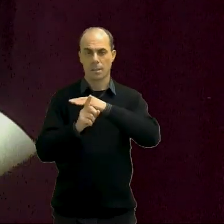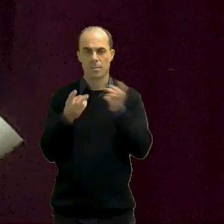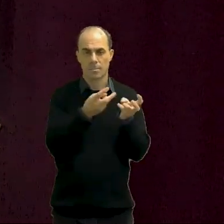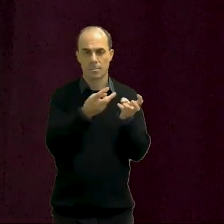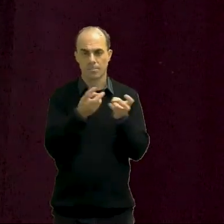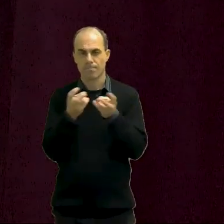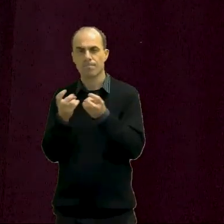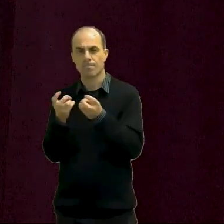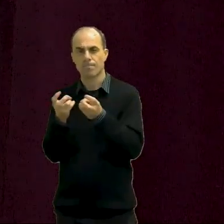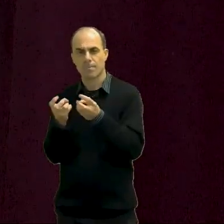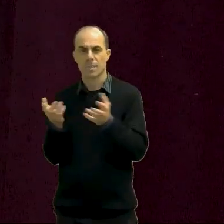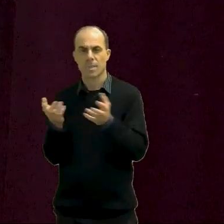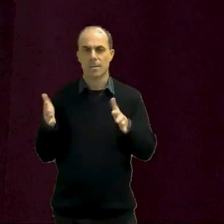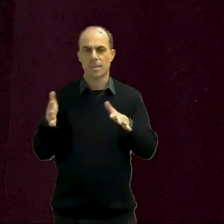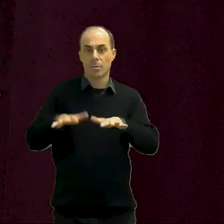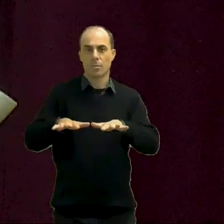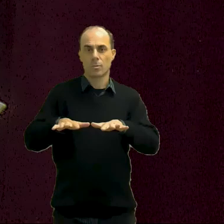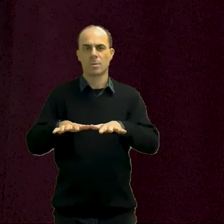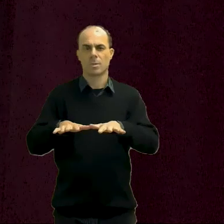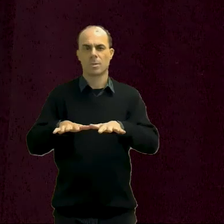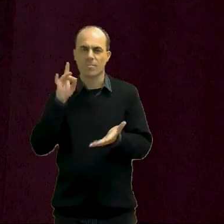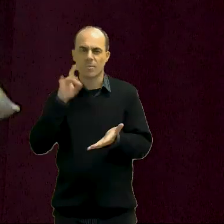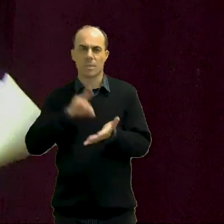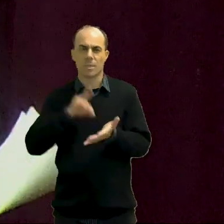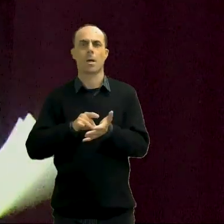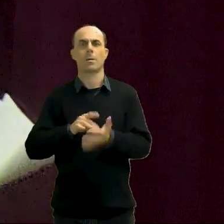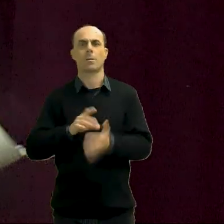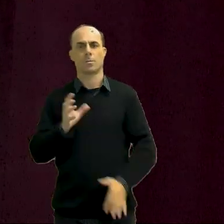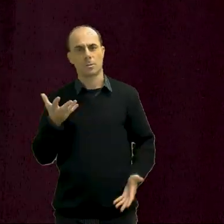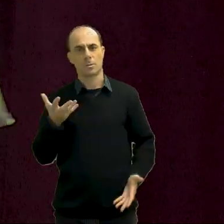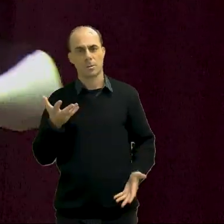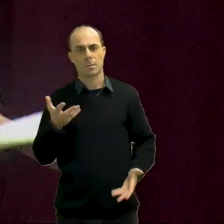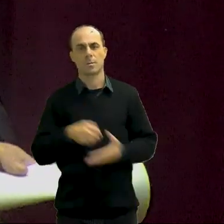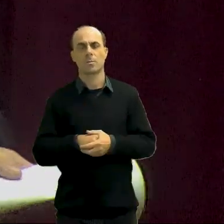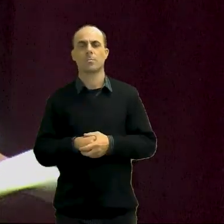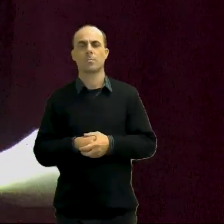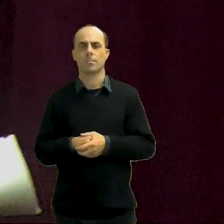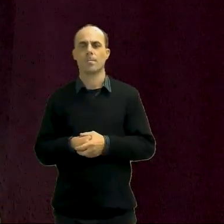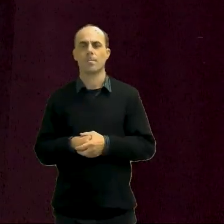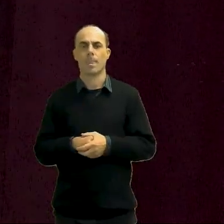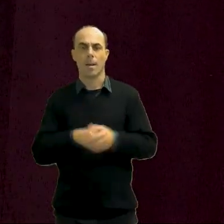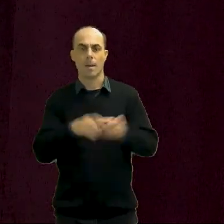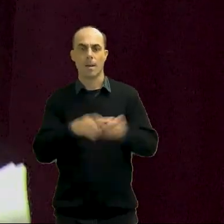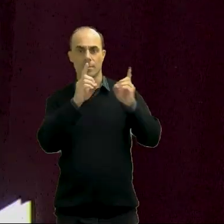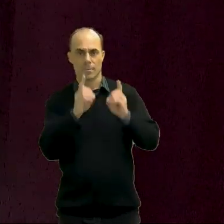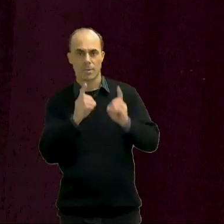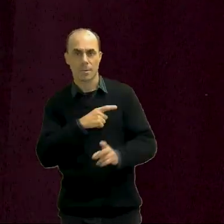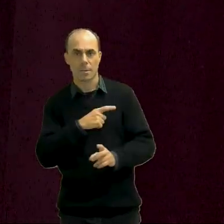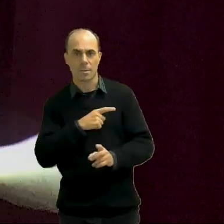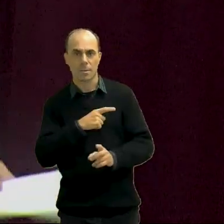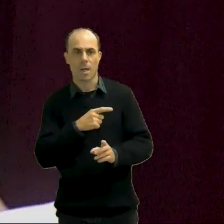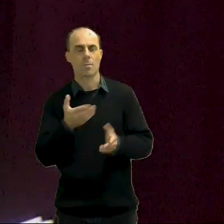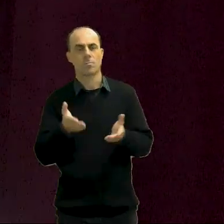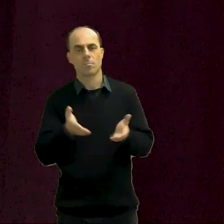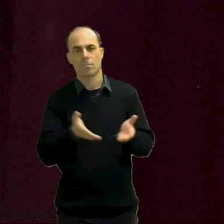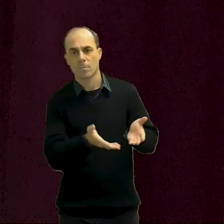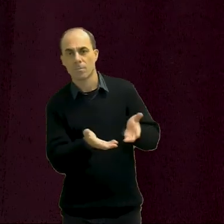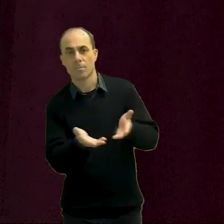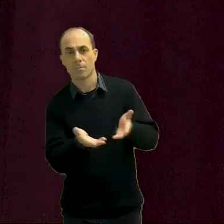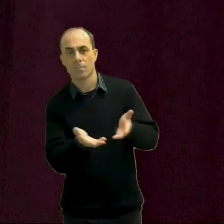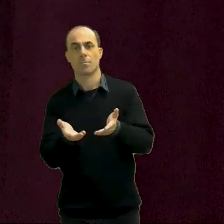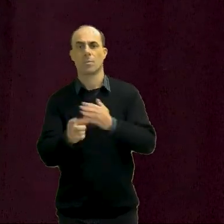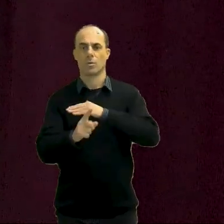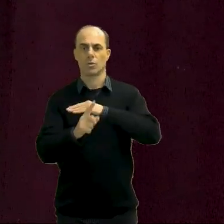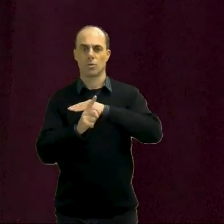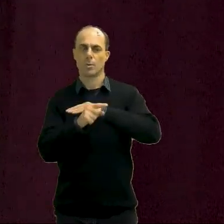fiscal olhando Se as pessoas têm alguma deficiência ou não e tentando já encaminhar essa pessoa para o local adequado fazendo todo o atendimento que ela